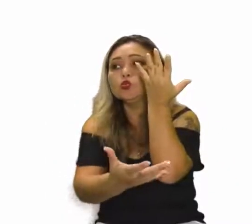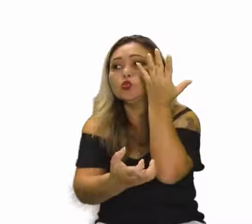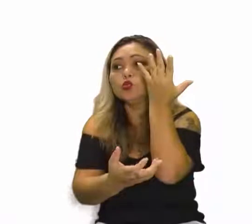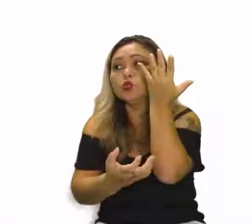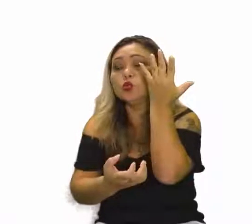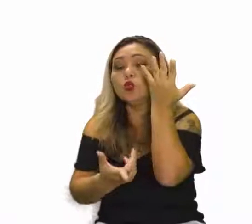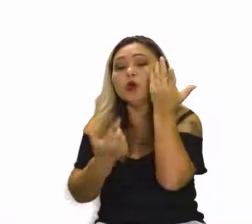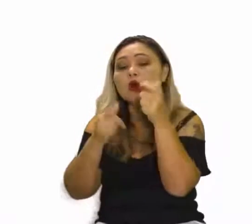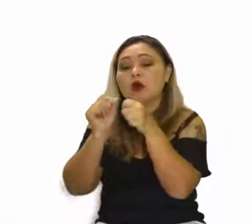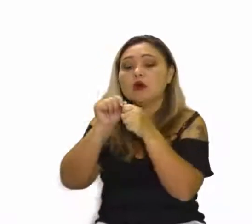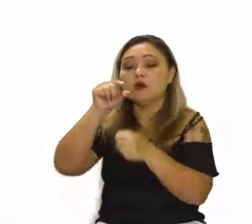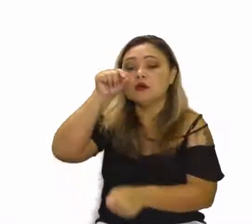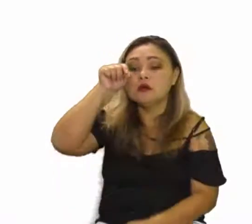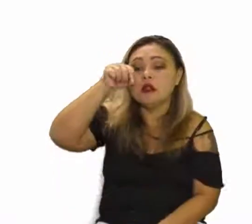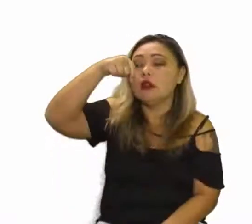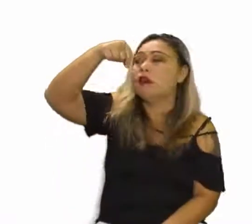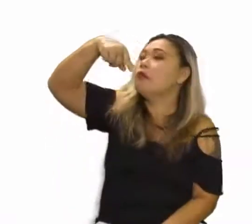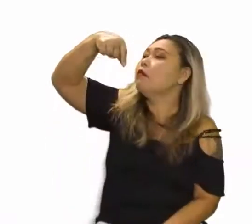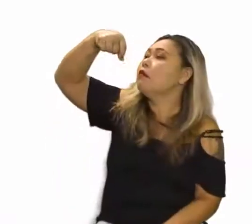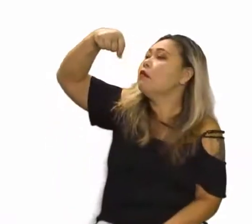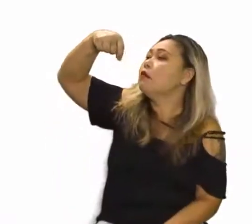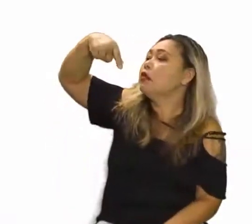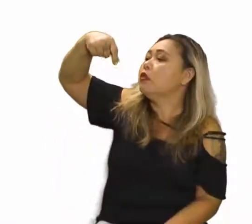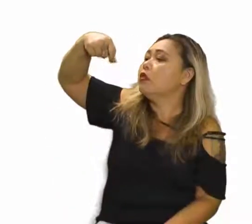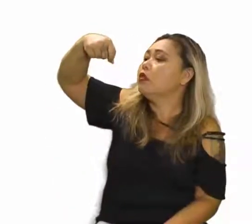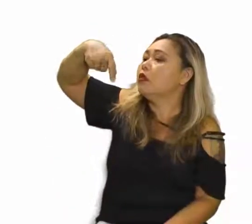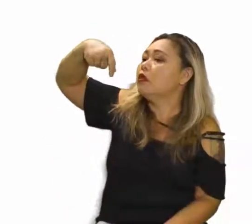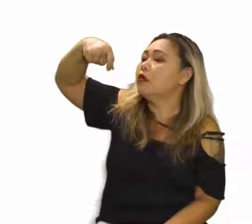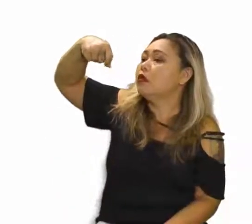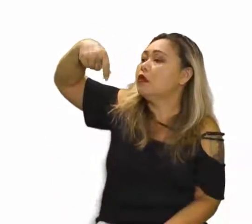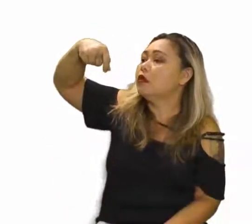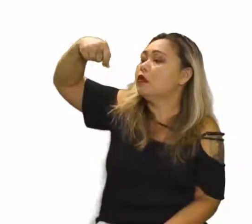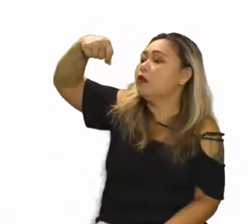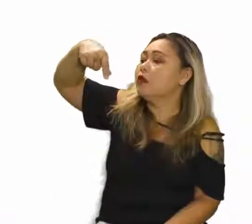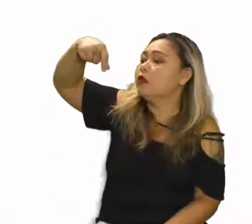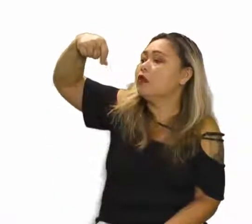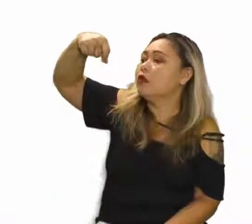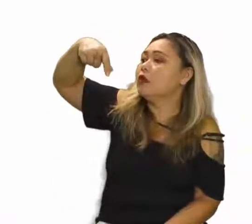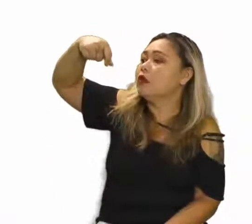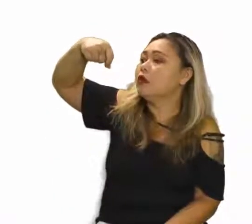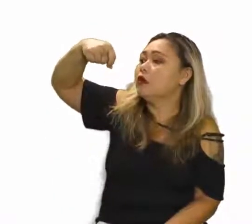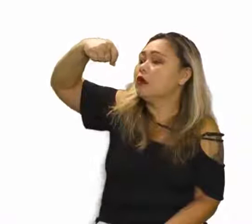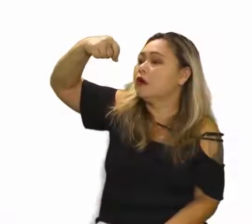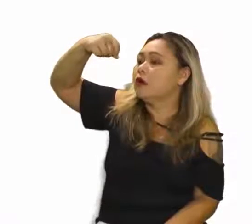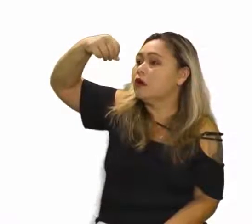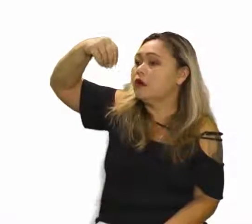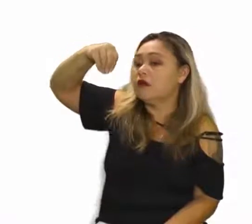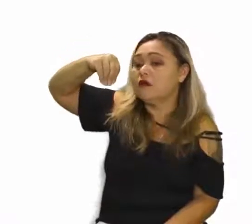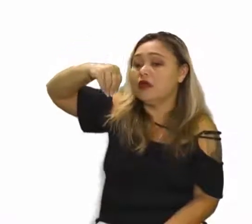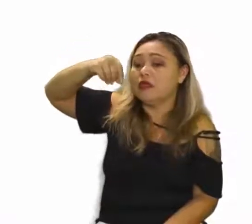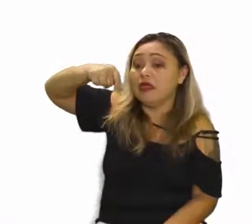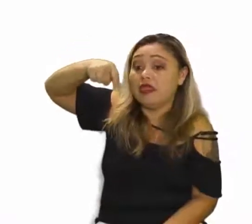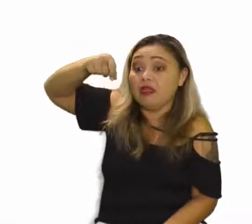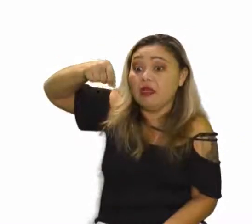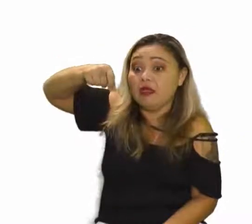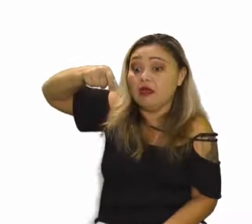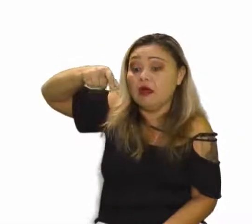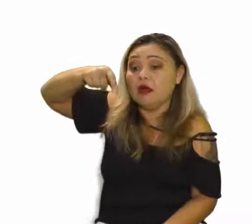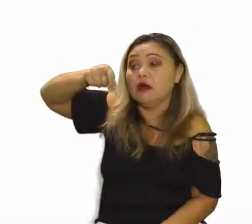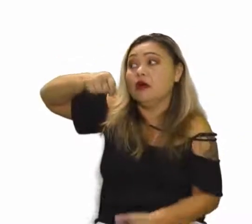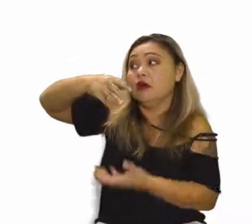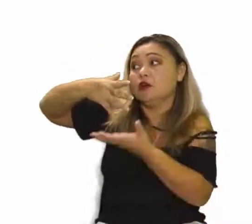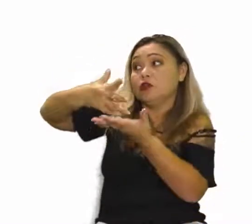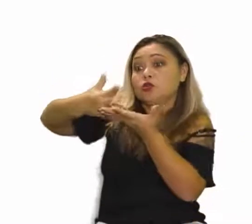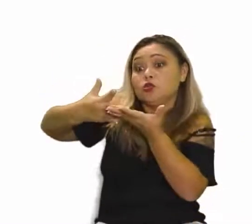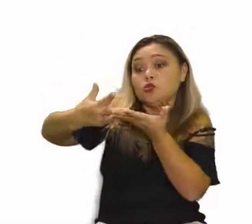quando o bebedouro, o snipper, ele está gotejando, está descalibrado, e não deixa